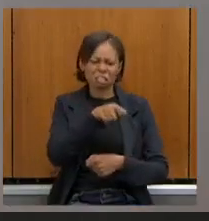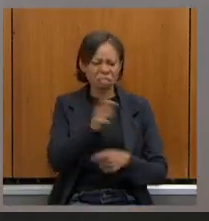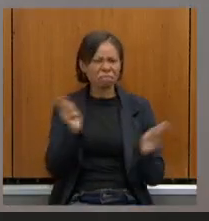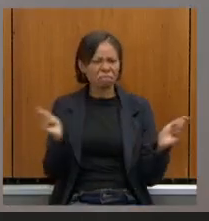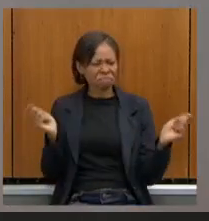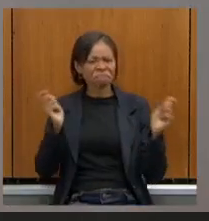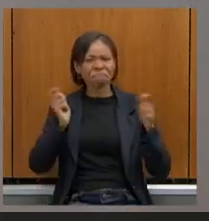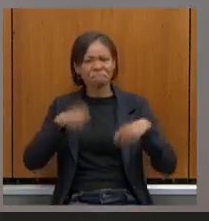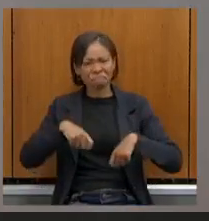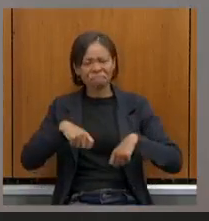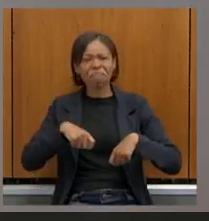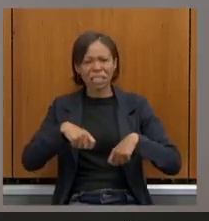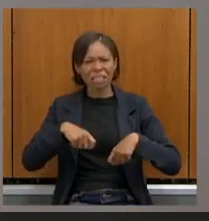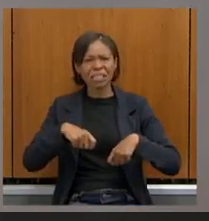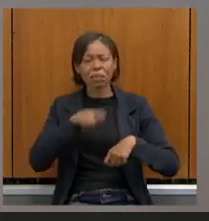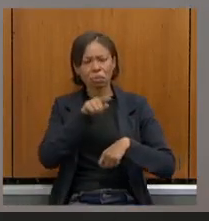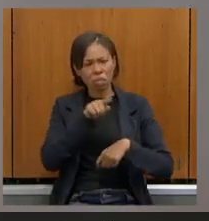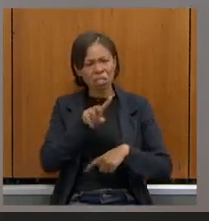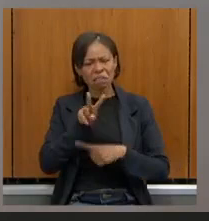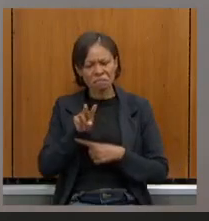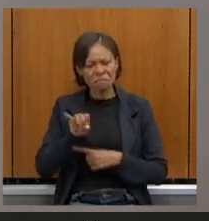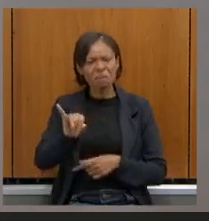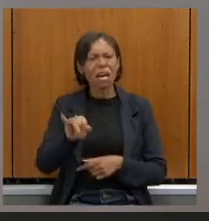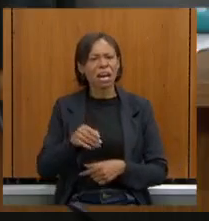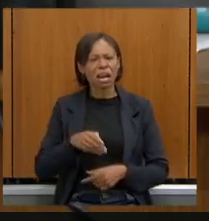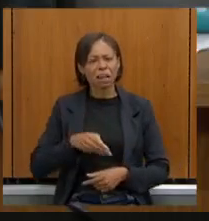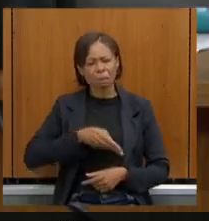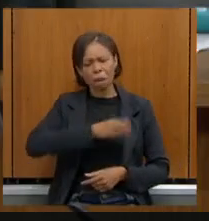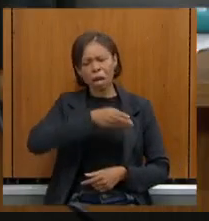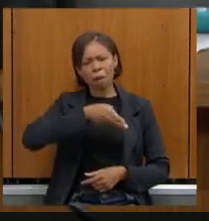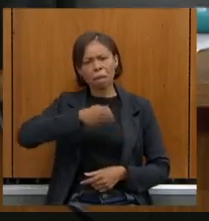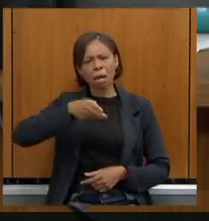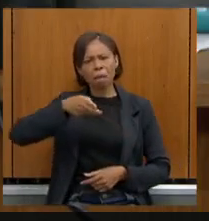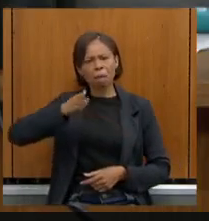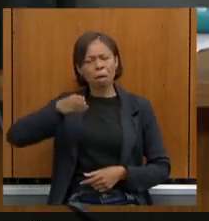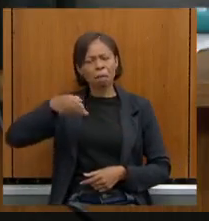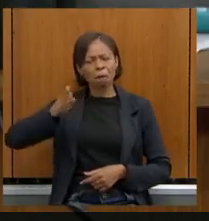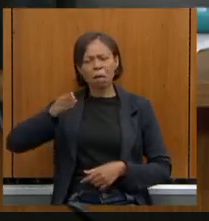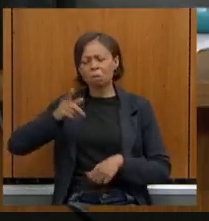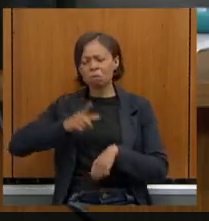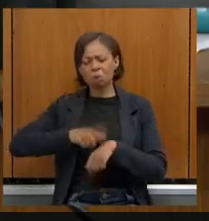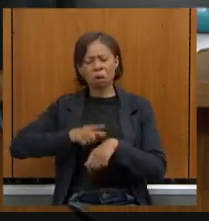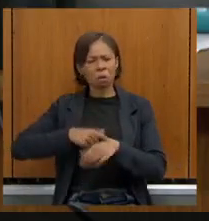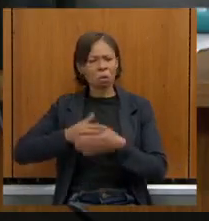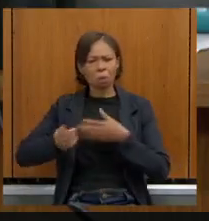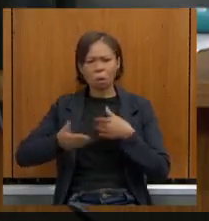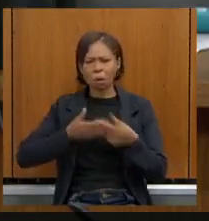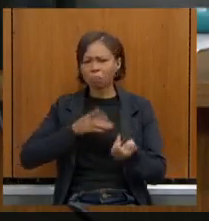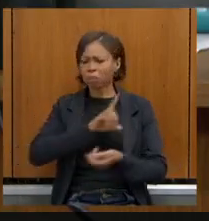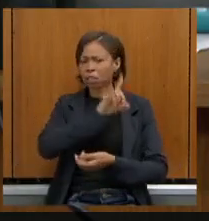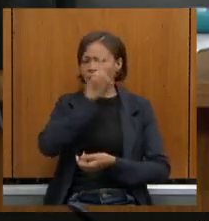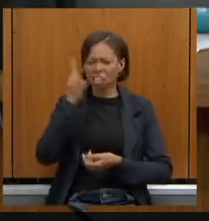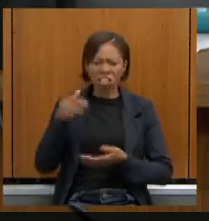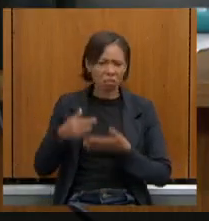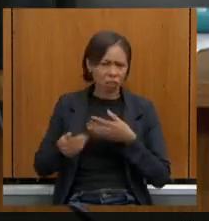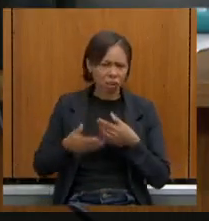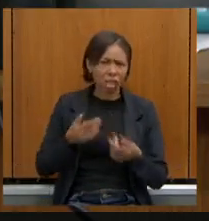competência exatamente por isso, que você vai, não tem tempo, não tem dia, não tem hora e você visita e constrói